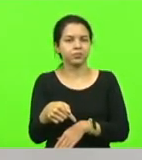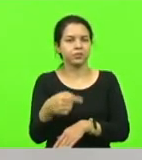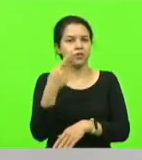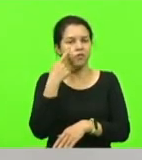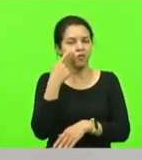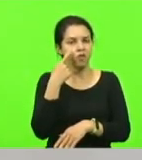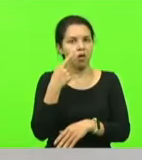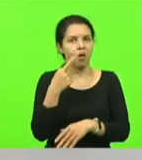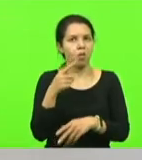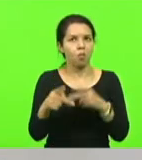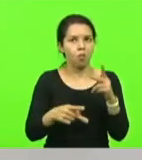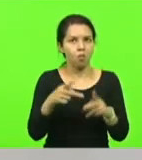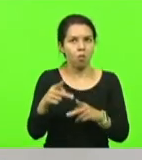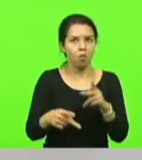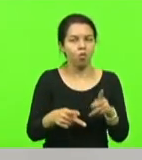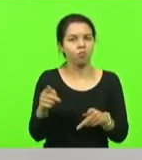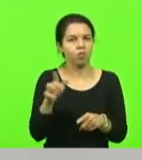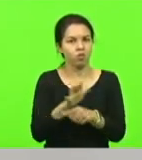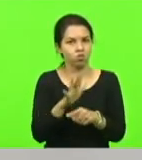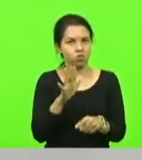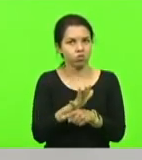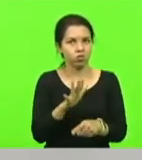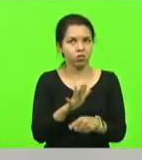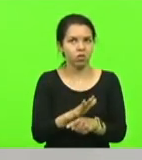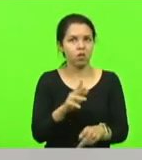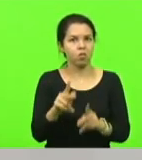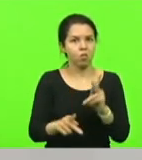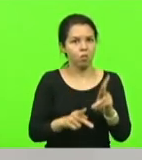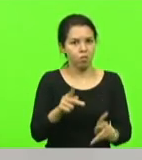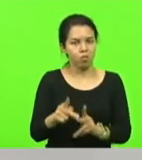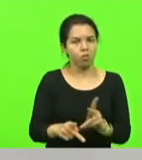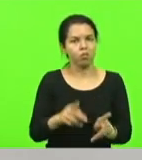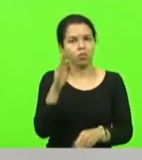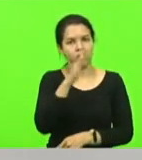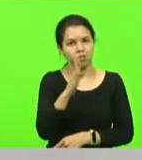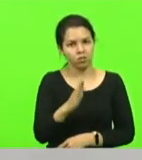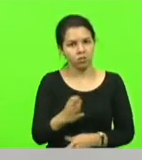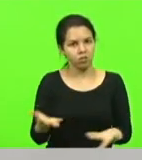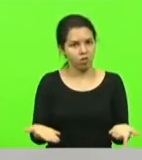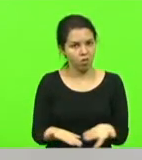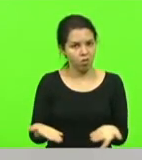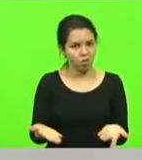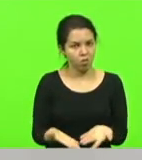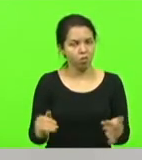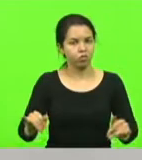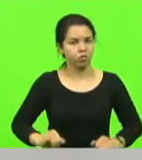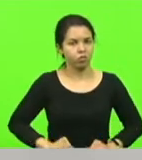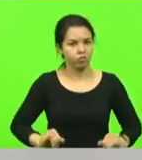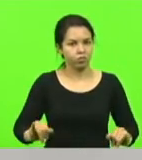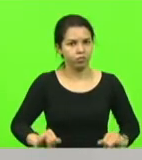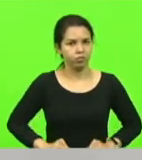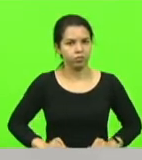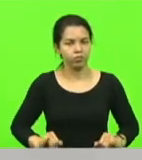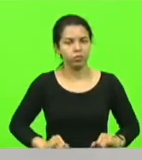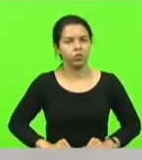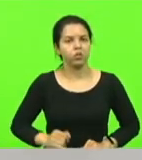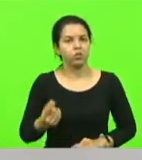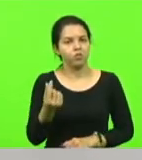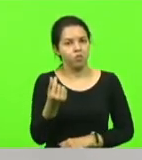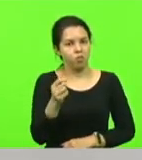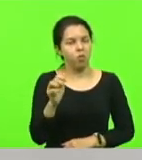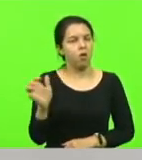que vocês ajudaram a construir, que agora o povo brasileiro está amargando um preço muito caro,